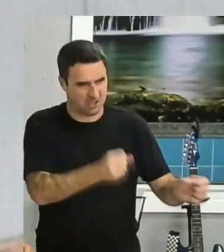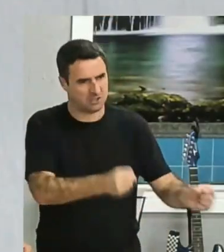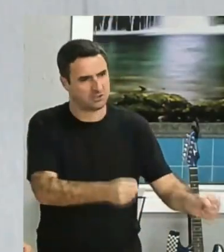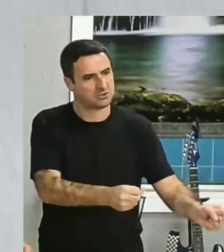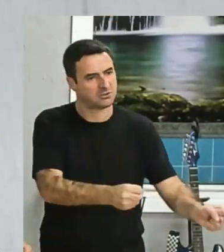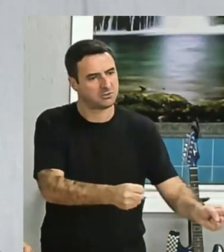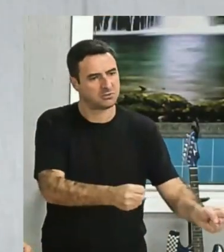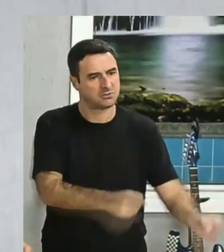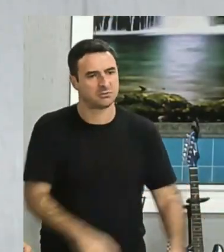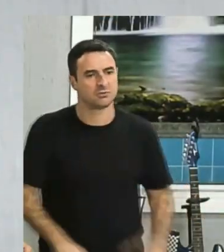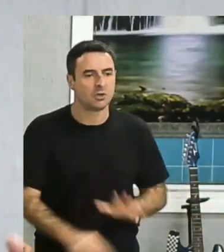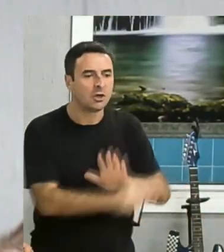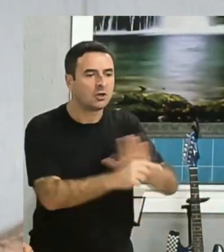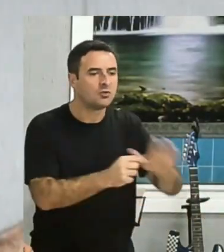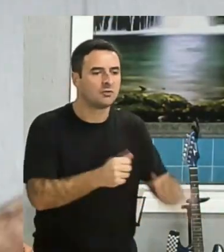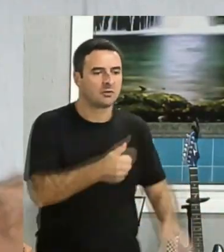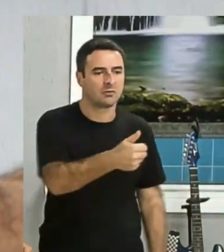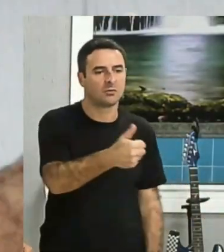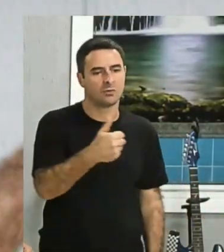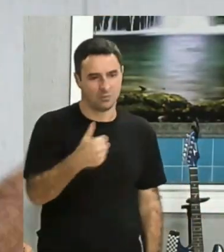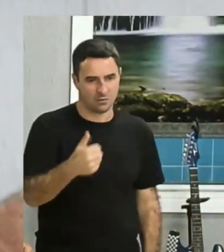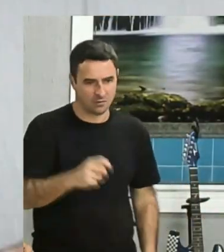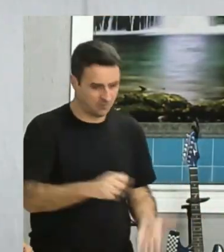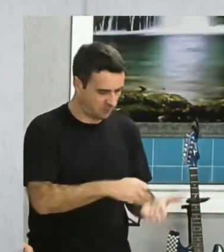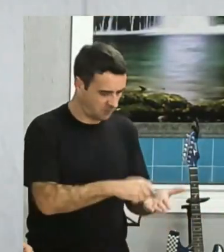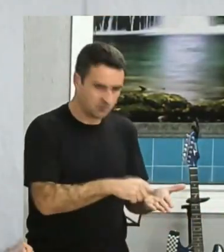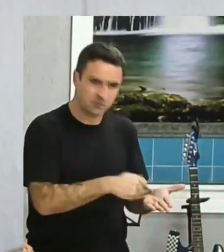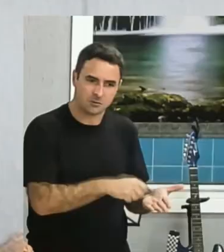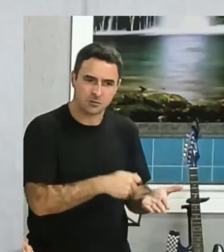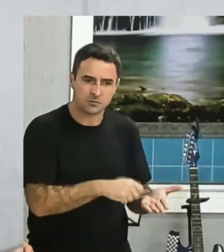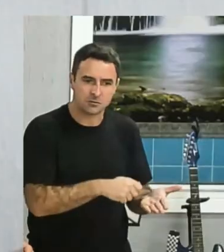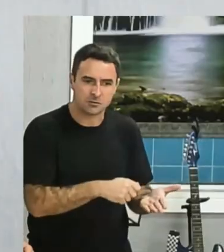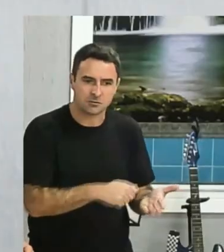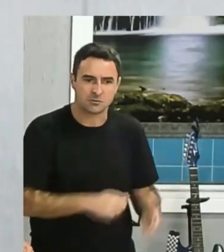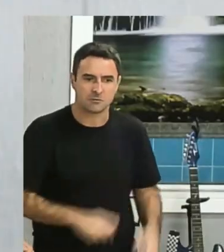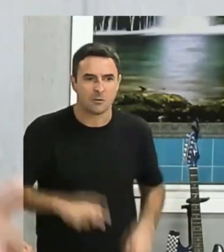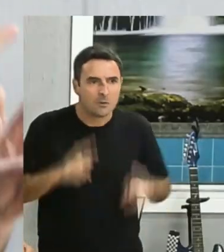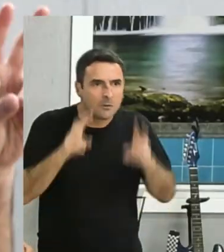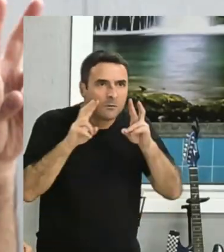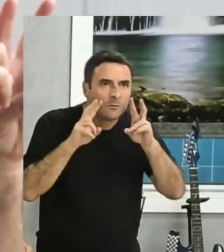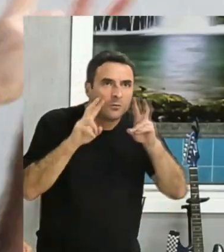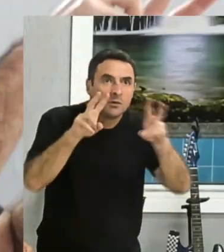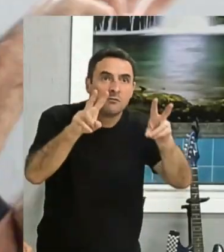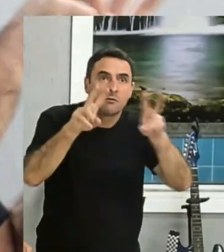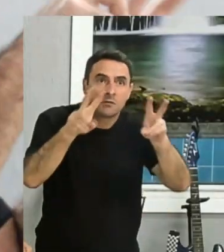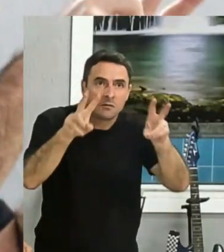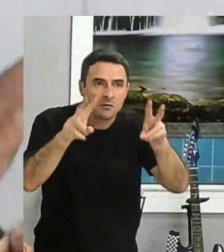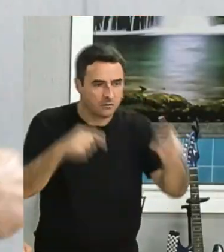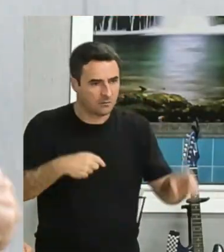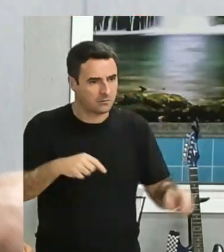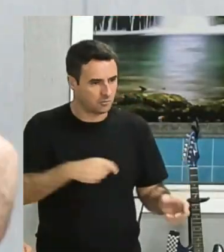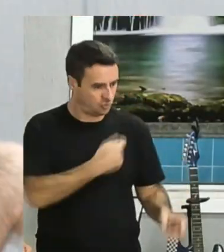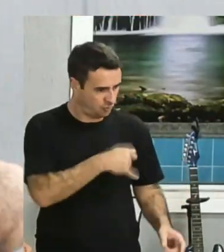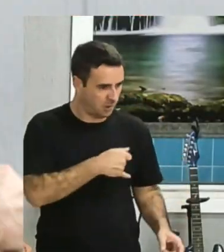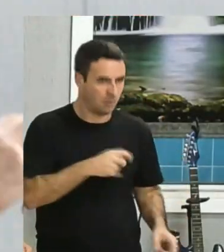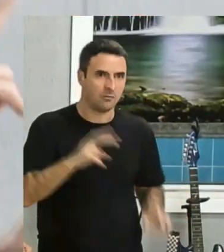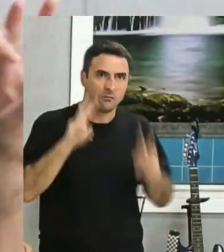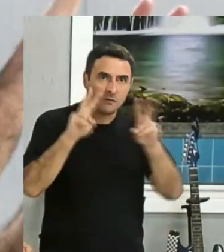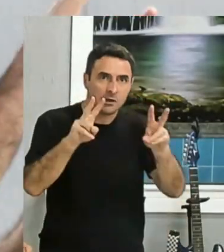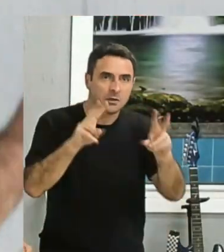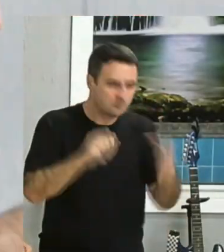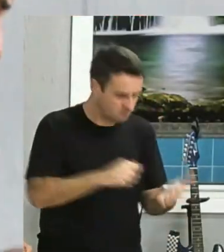E o versículo 11 está escrito assim, o que vês, escreve. É uma